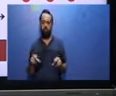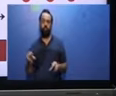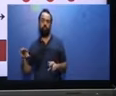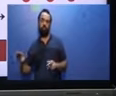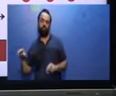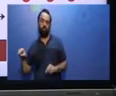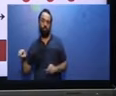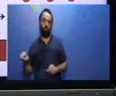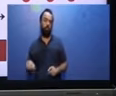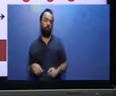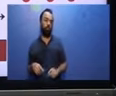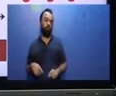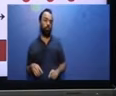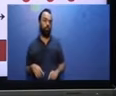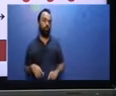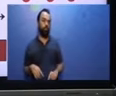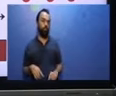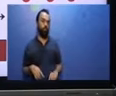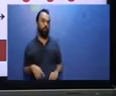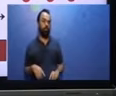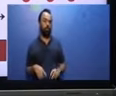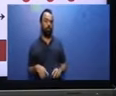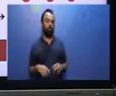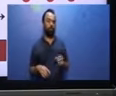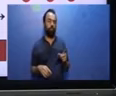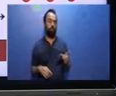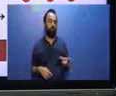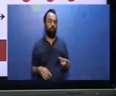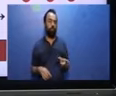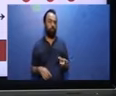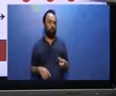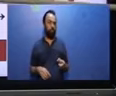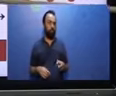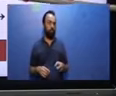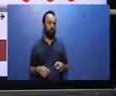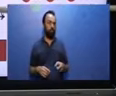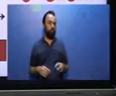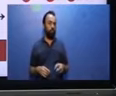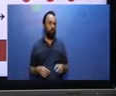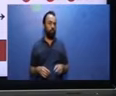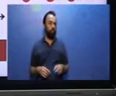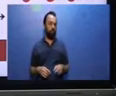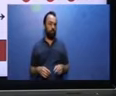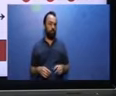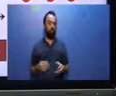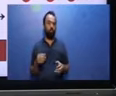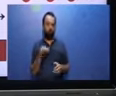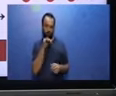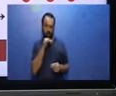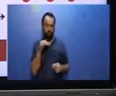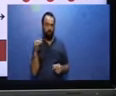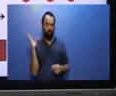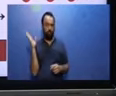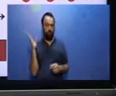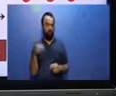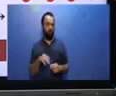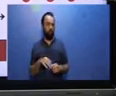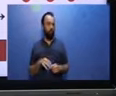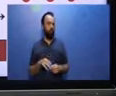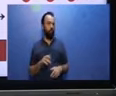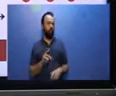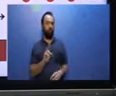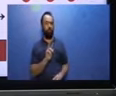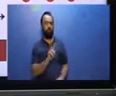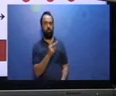ou seja ao total de reagentes é igual a massa dos produtos neste outro exemplo nós temos